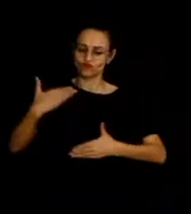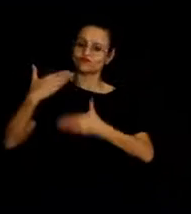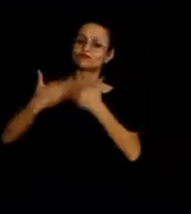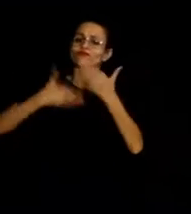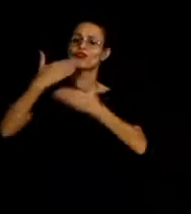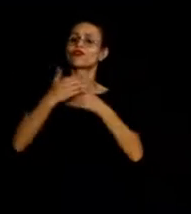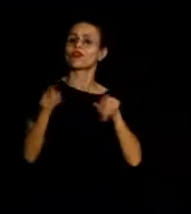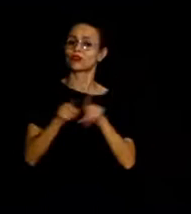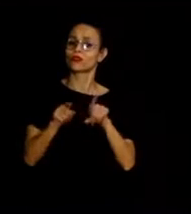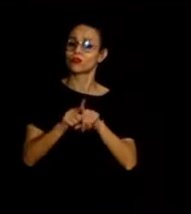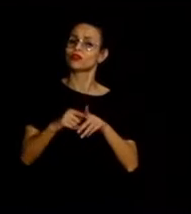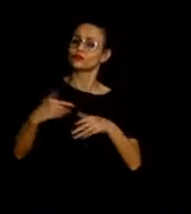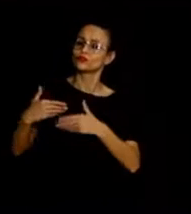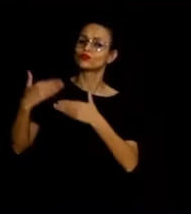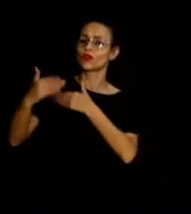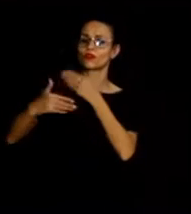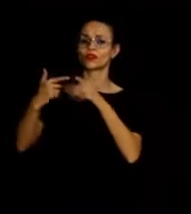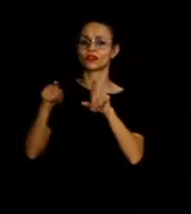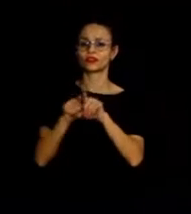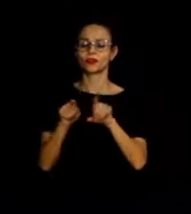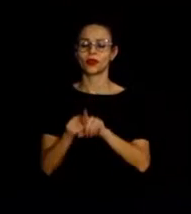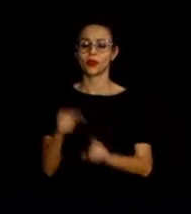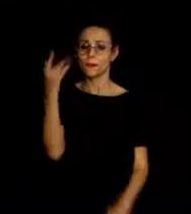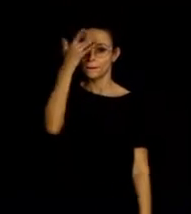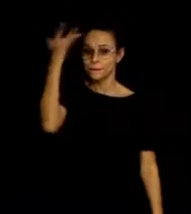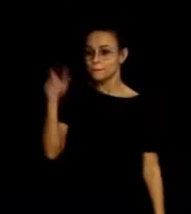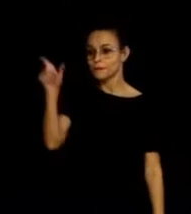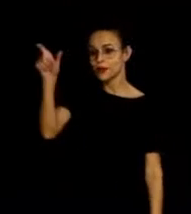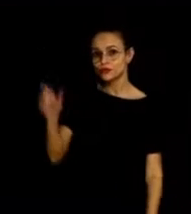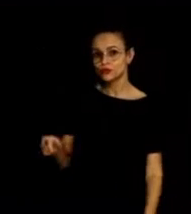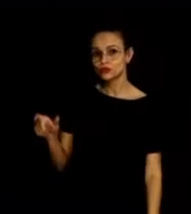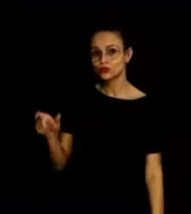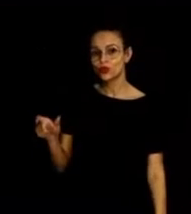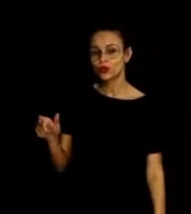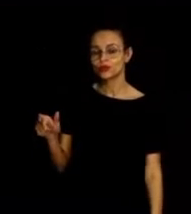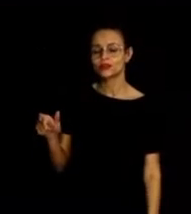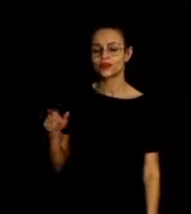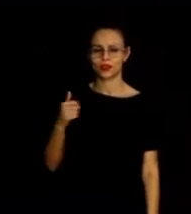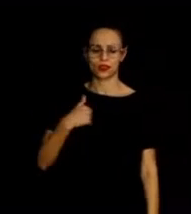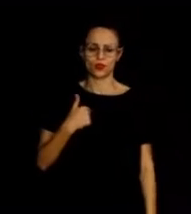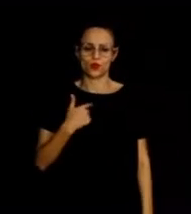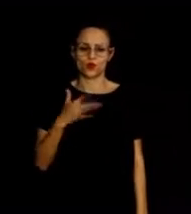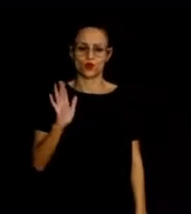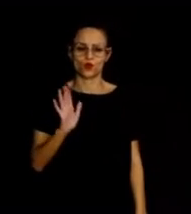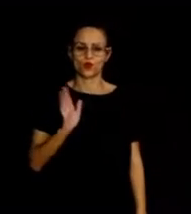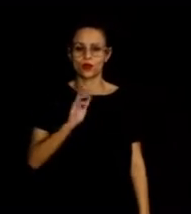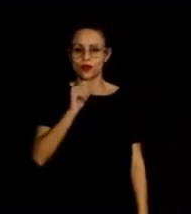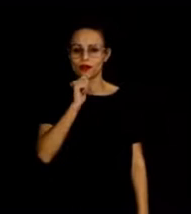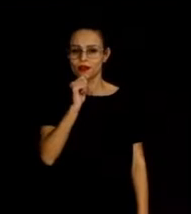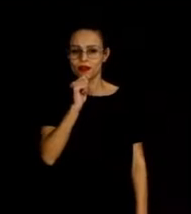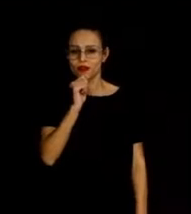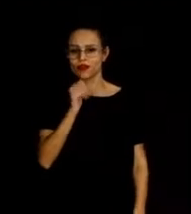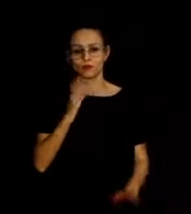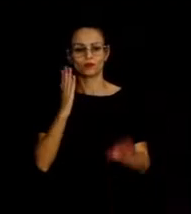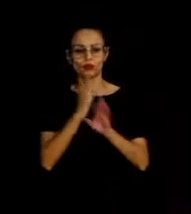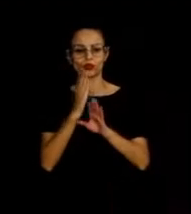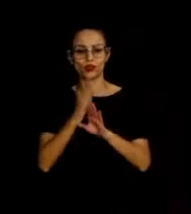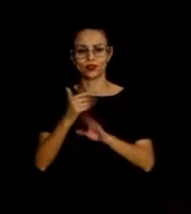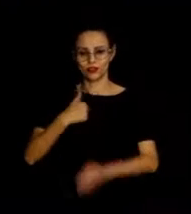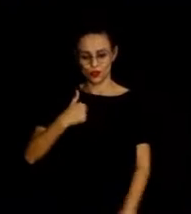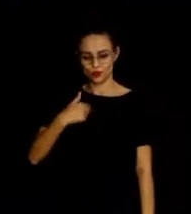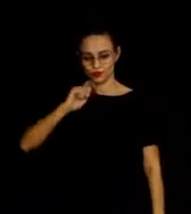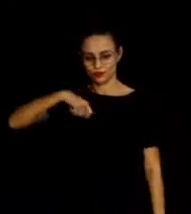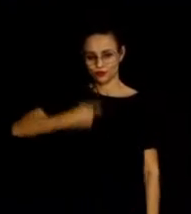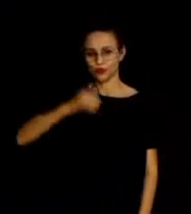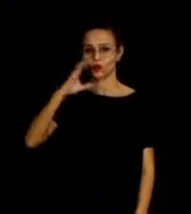desenvolvendo se desenvolvendo pessoas que voltam eu eu aí na Neve por conta da minha atuação de